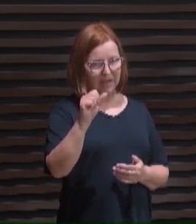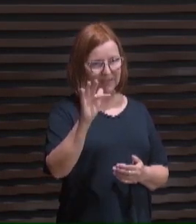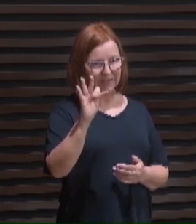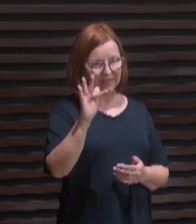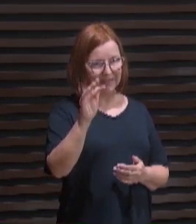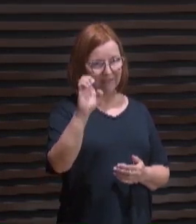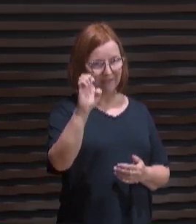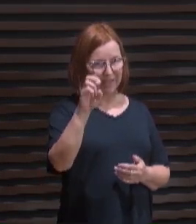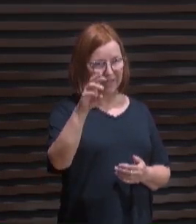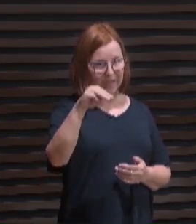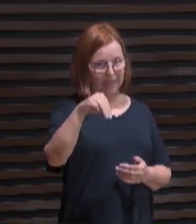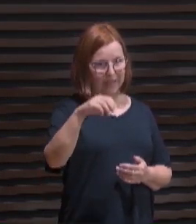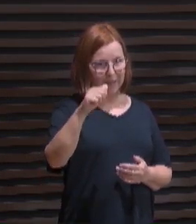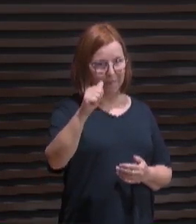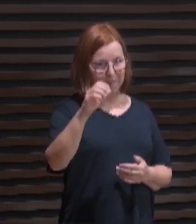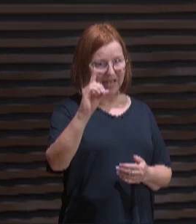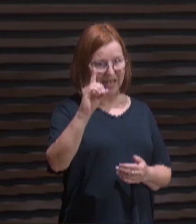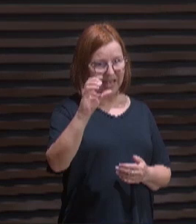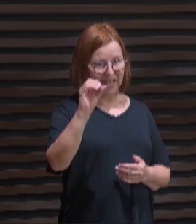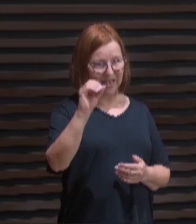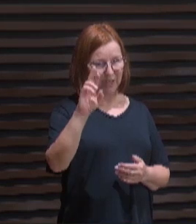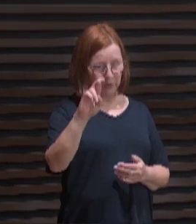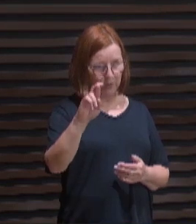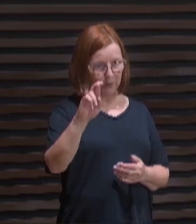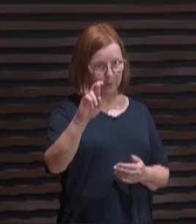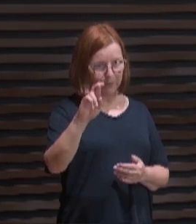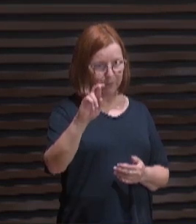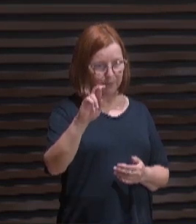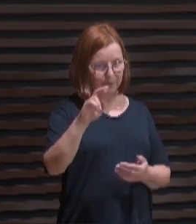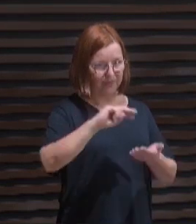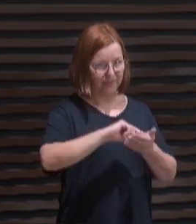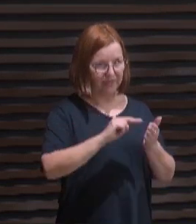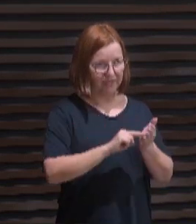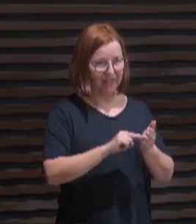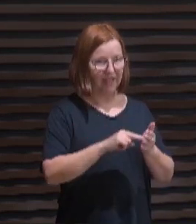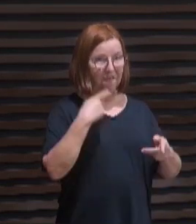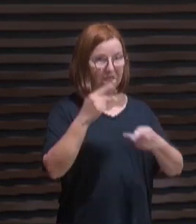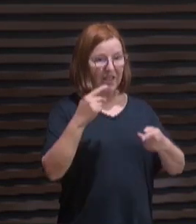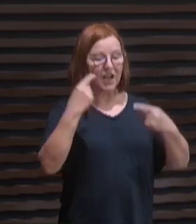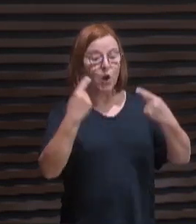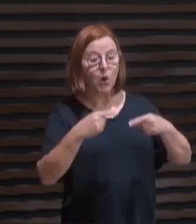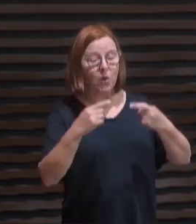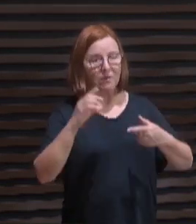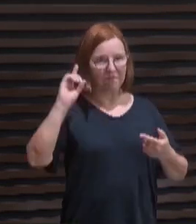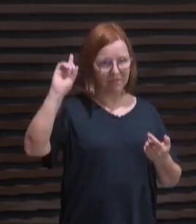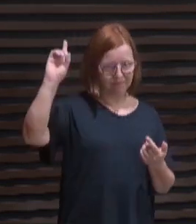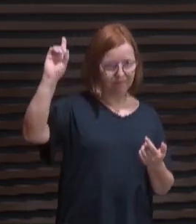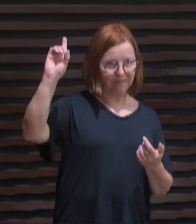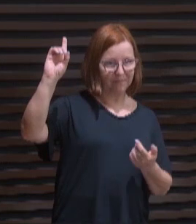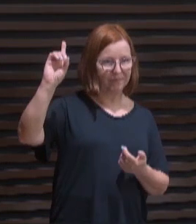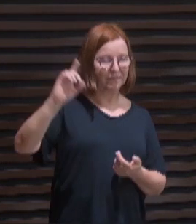Essa palavra aparece em outros lugares na Bíblia, mas ela é aqueles que